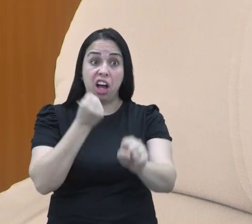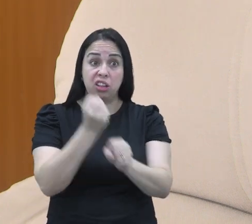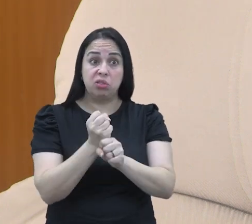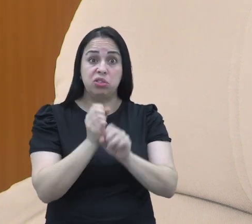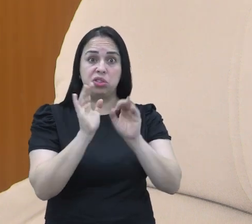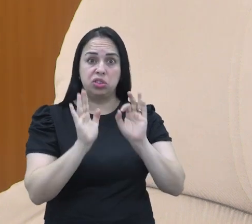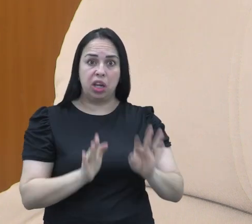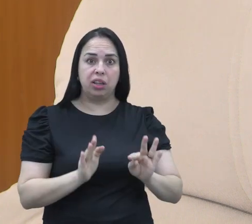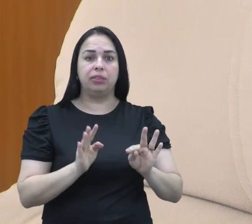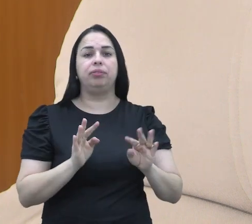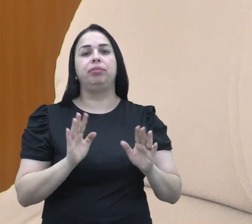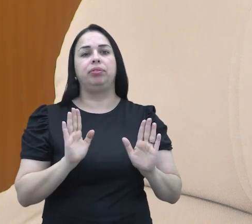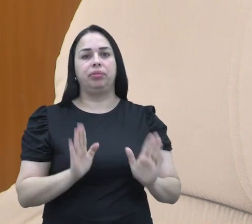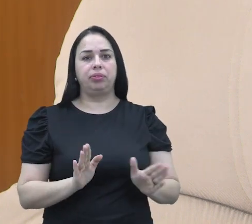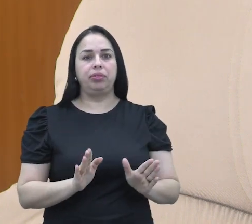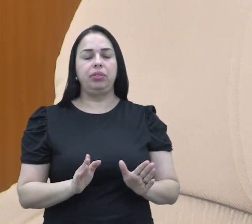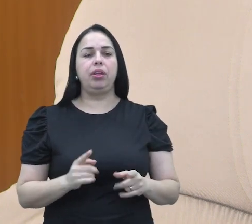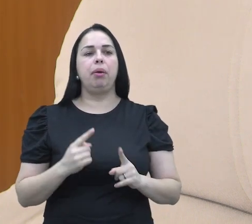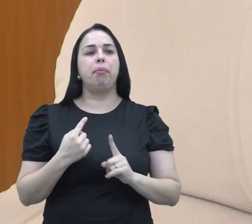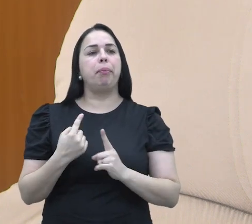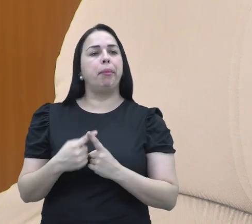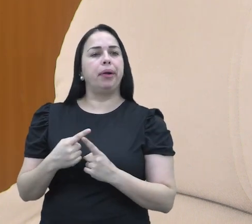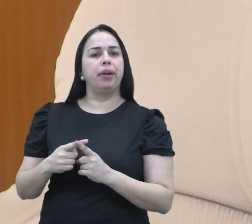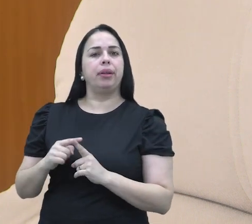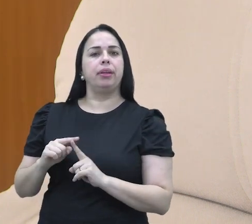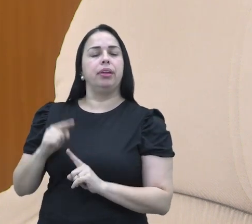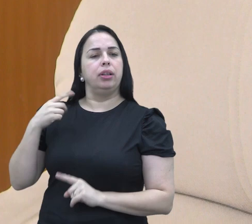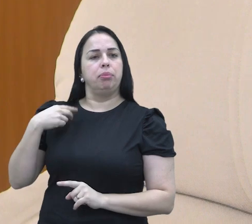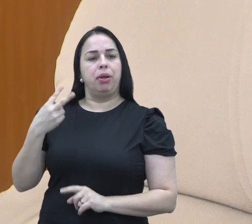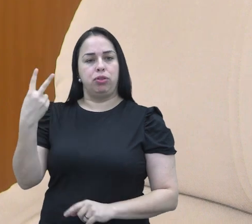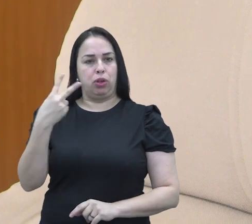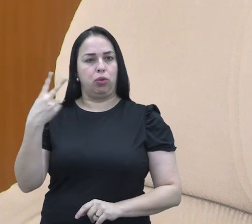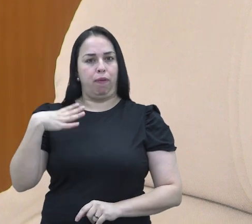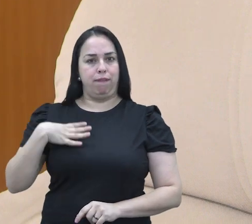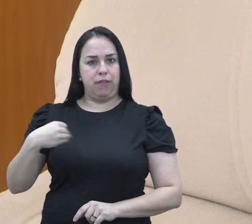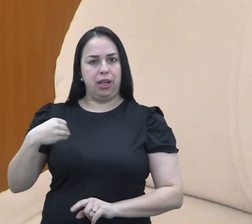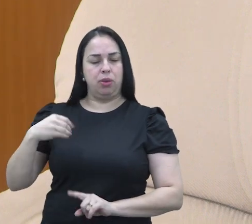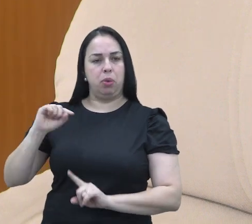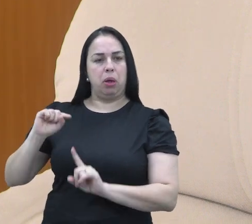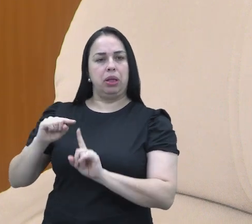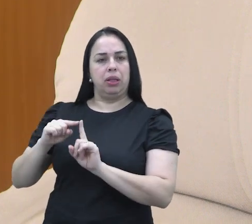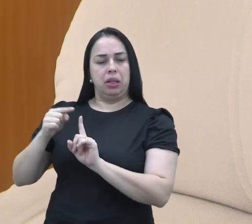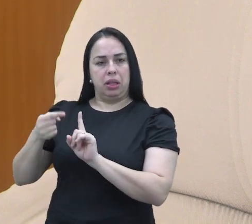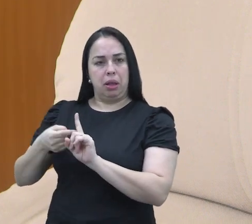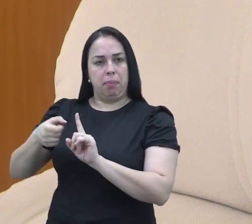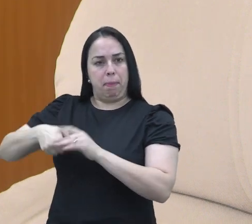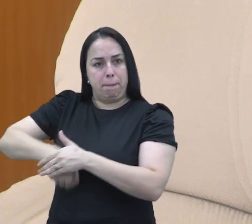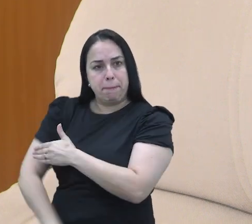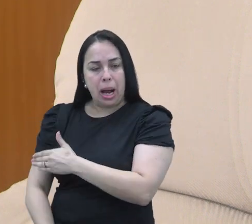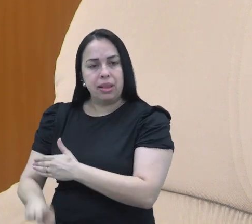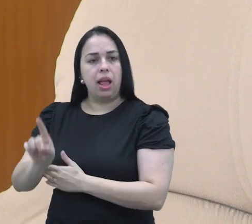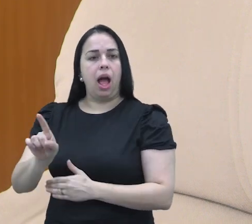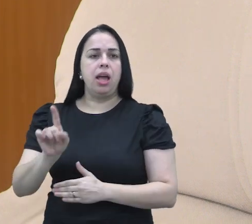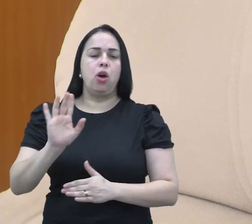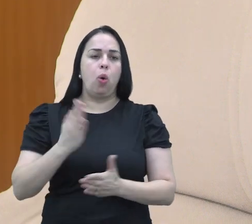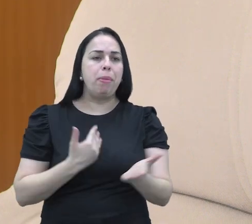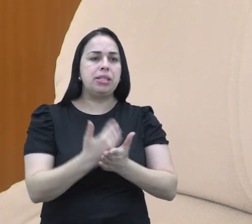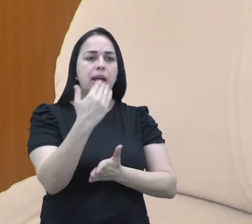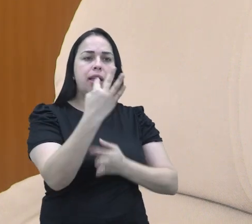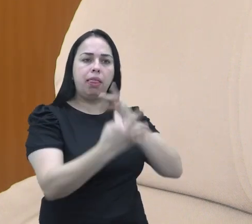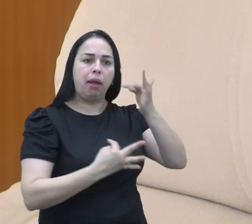anos, né, foi devido a um parto do meu segundo filho. Eu passei a fazer tratamento, mas era